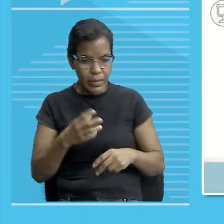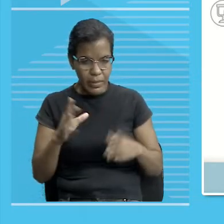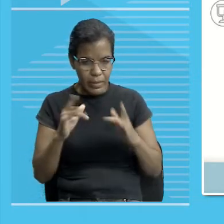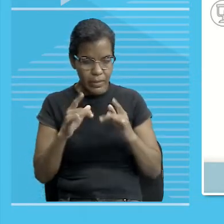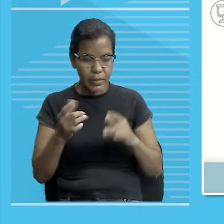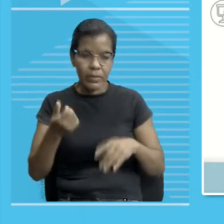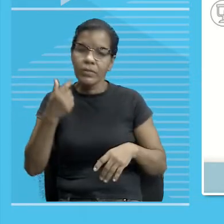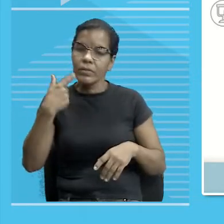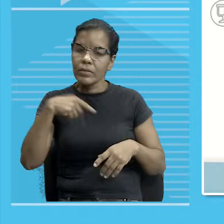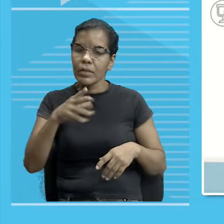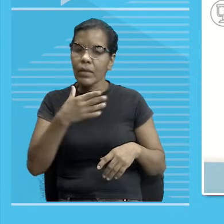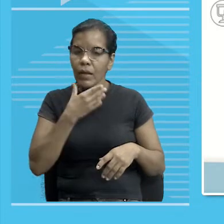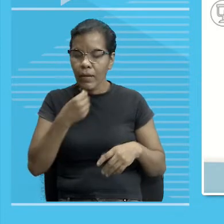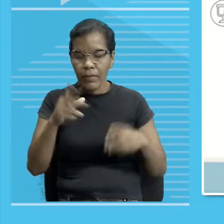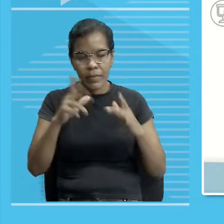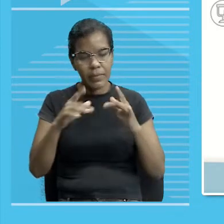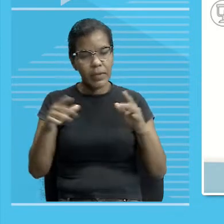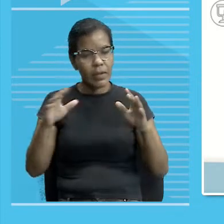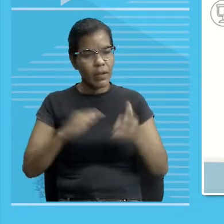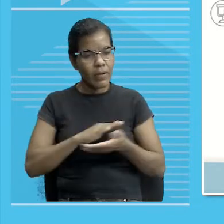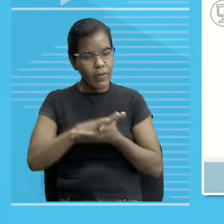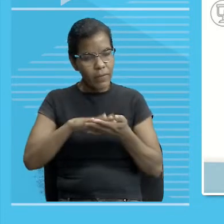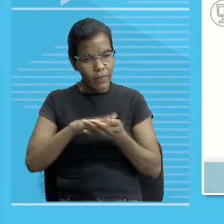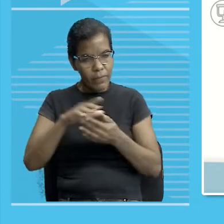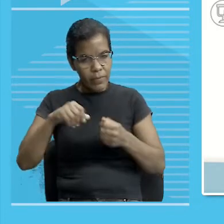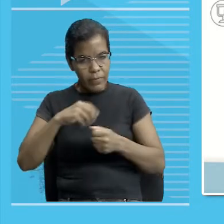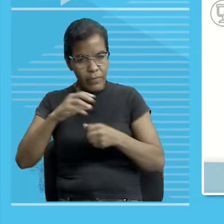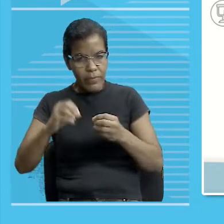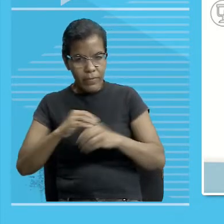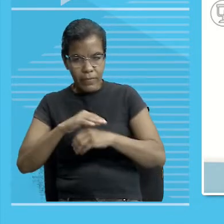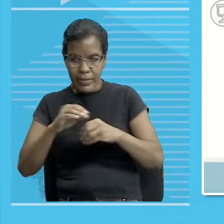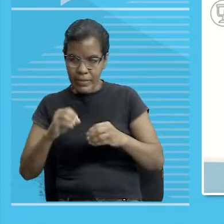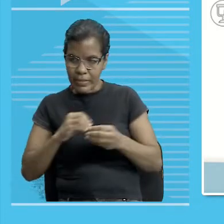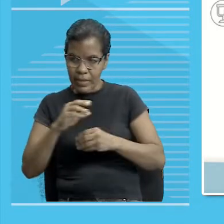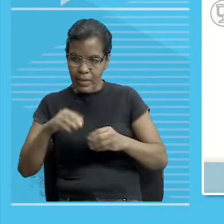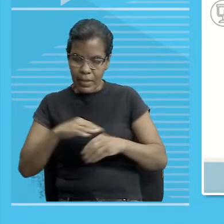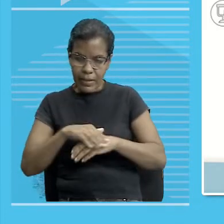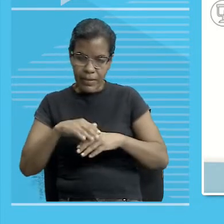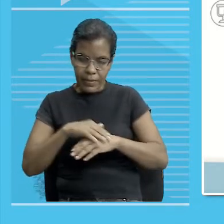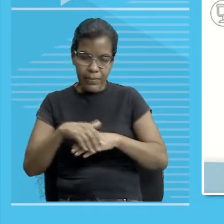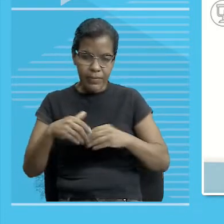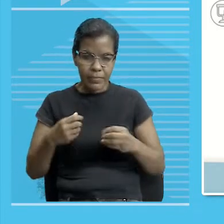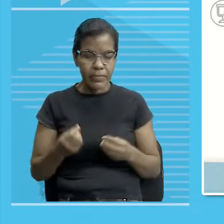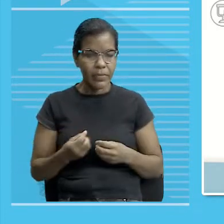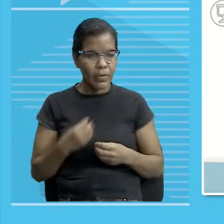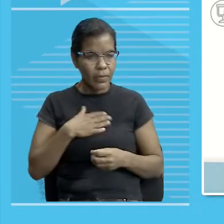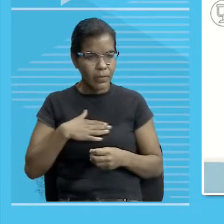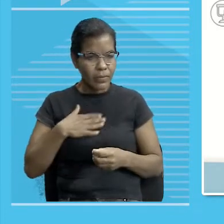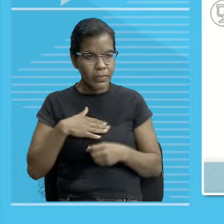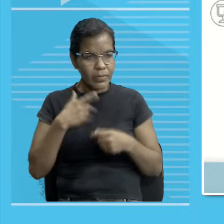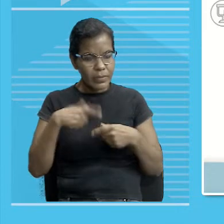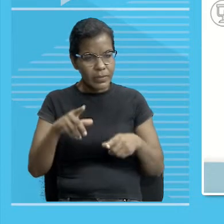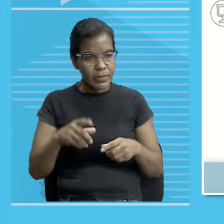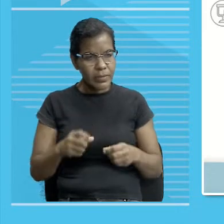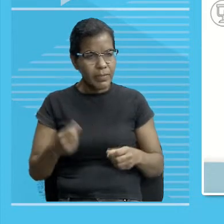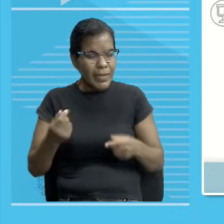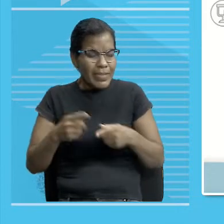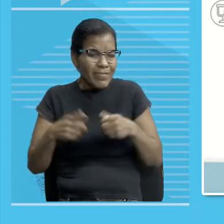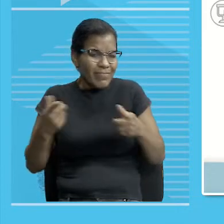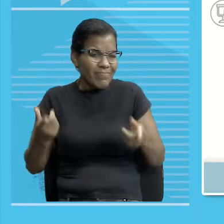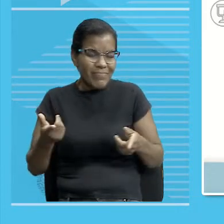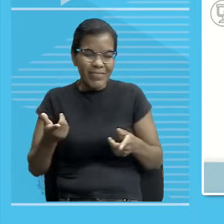olha, veja bem, eu gosto de você, sabe, eu estou namorando com você, mas eu acho que eu não estou